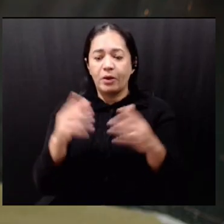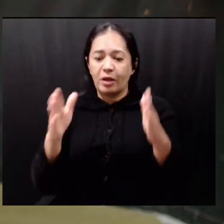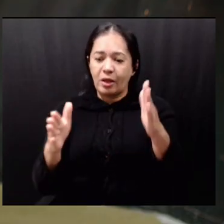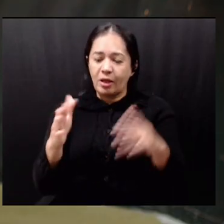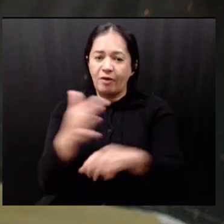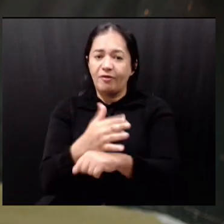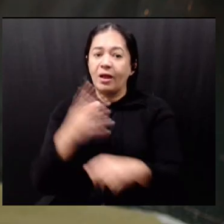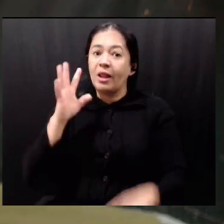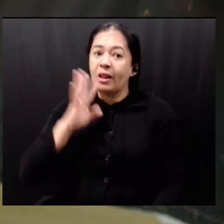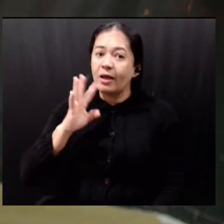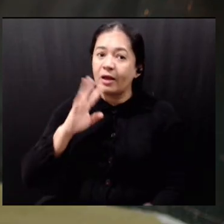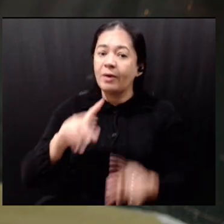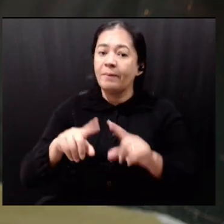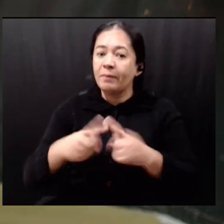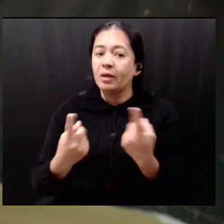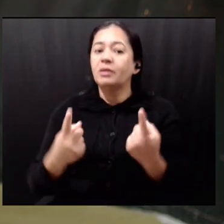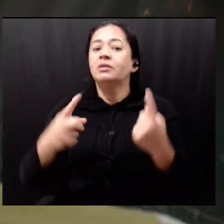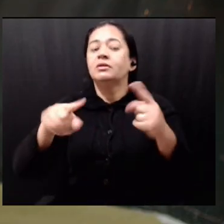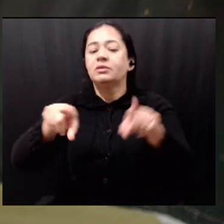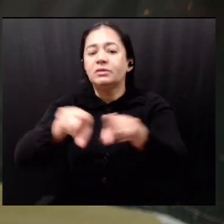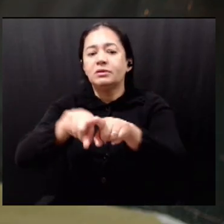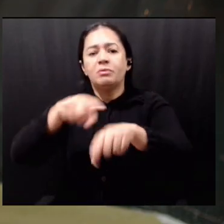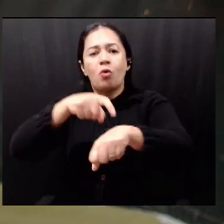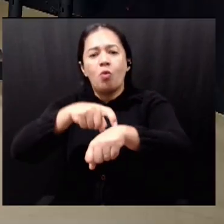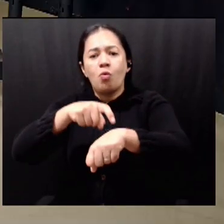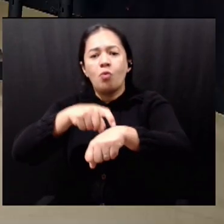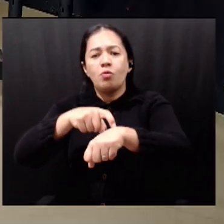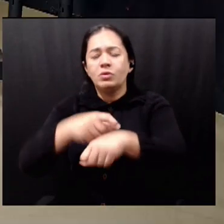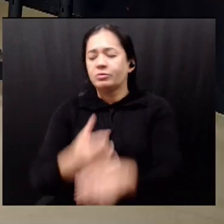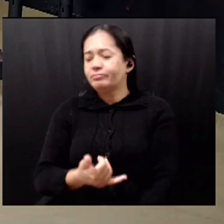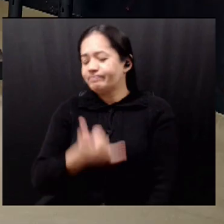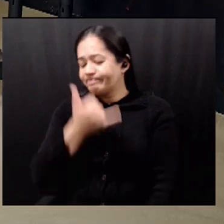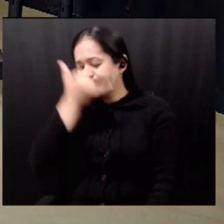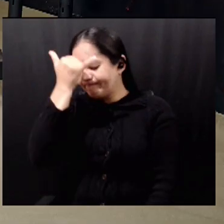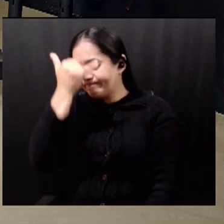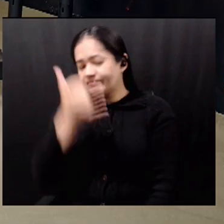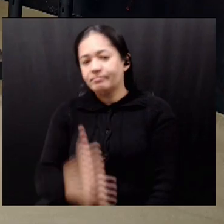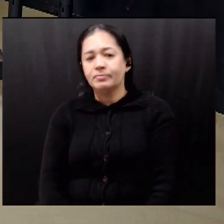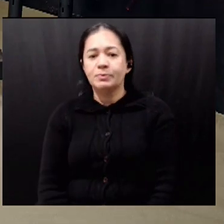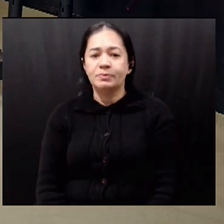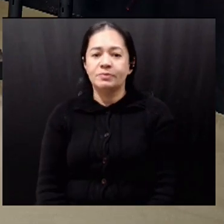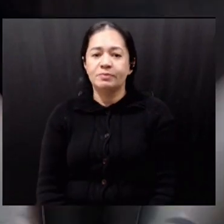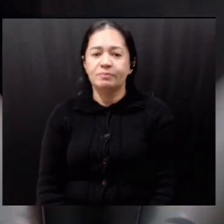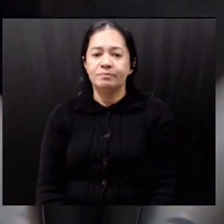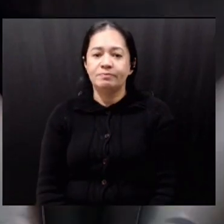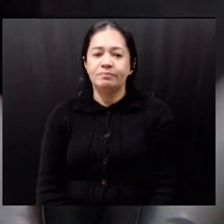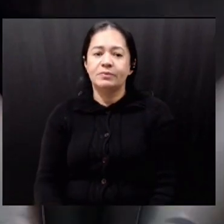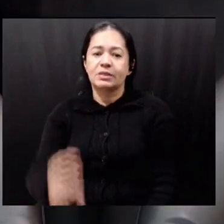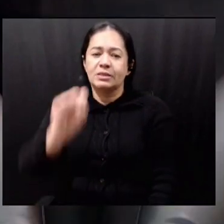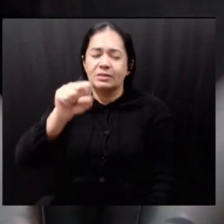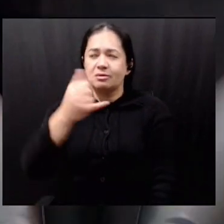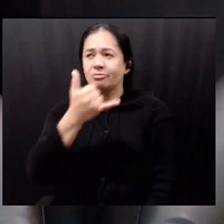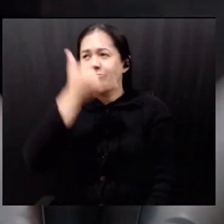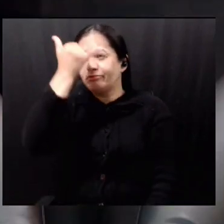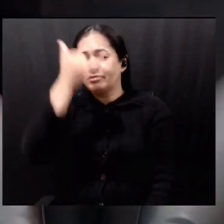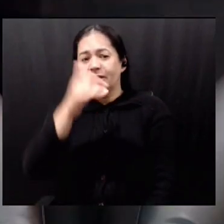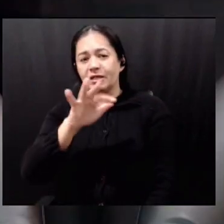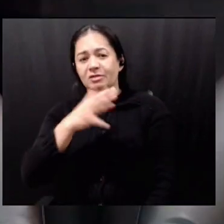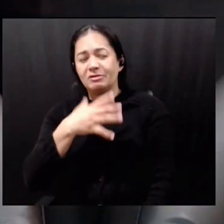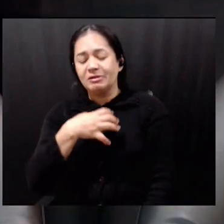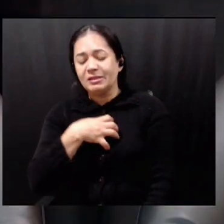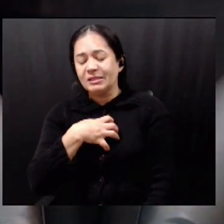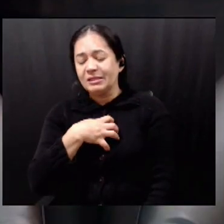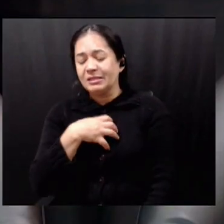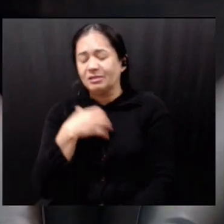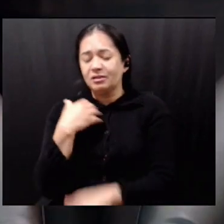traz aí esse momento de frustração. É uma frustração, às vezes um sentimento até de sobrecarga,